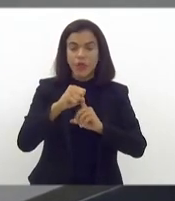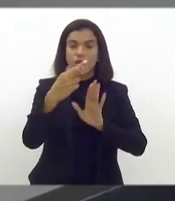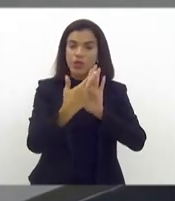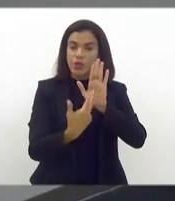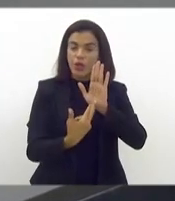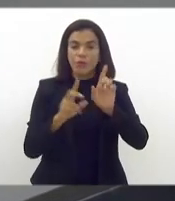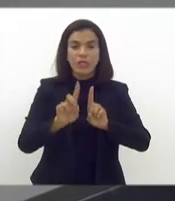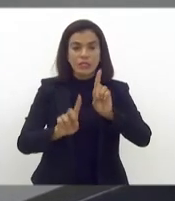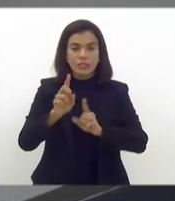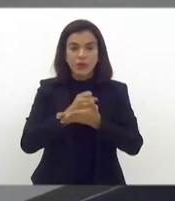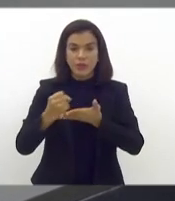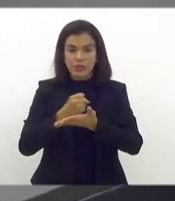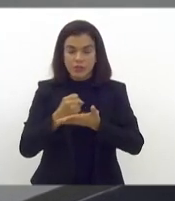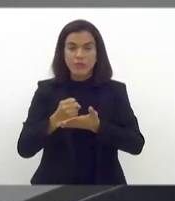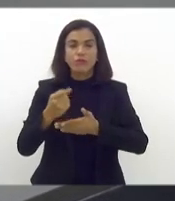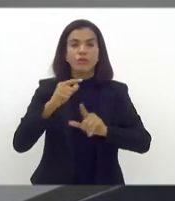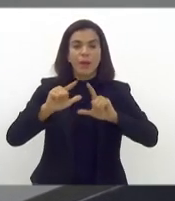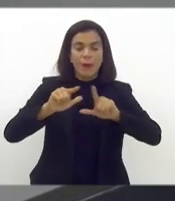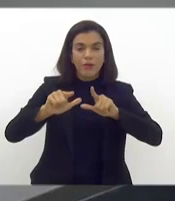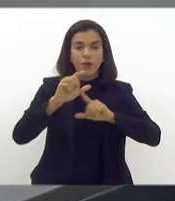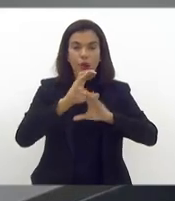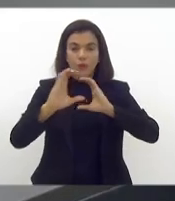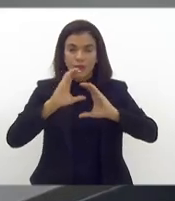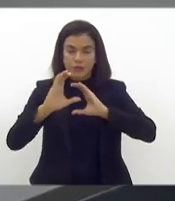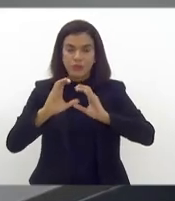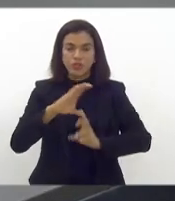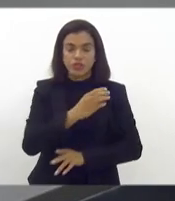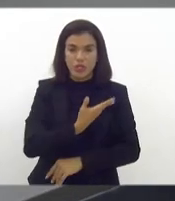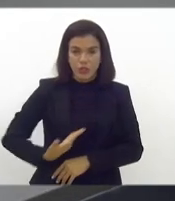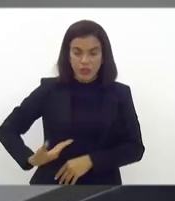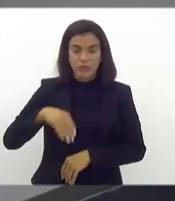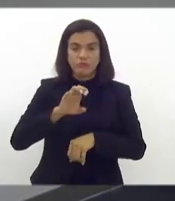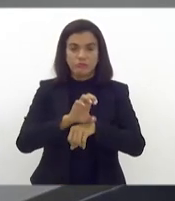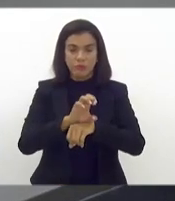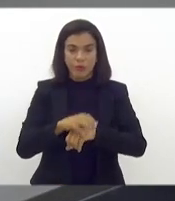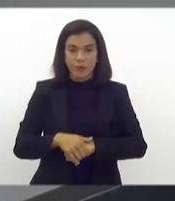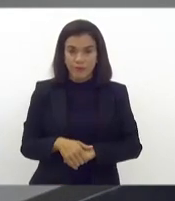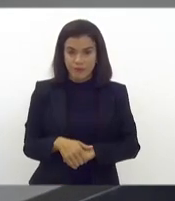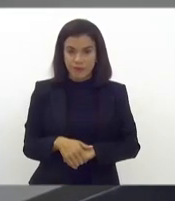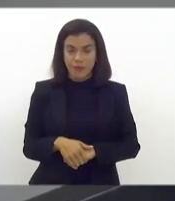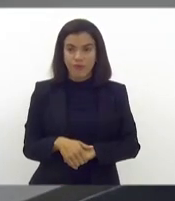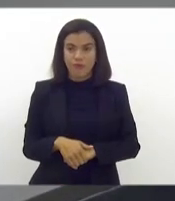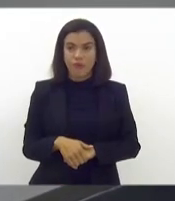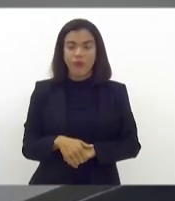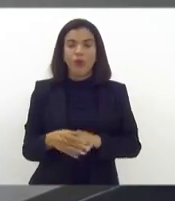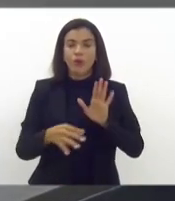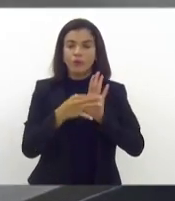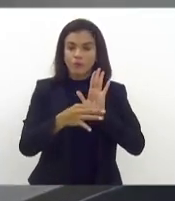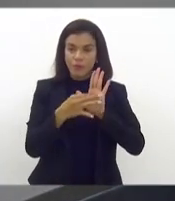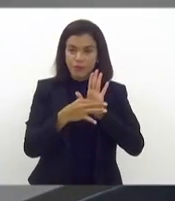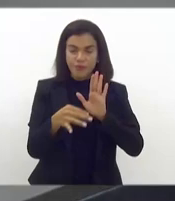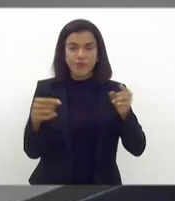a licitação, contratação e execução do serviço de comunicação no âmbito da administração pública estadual e da outras providências. O parecer é